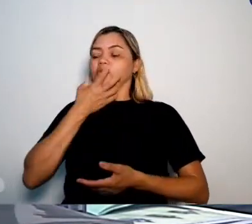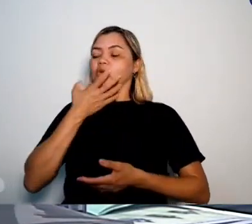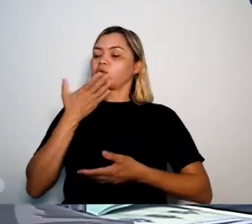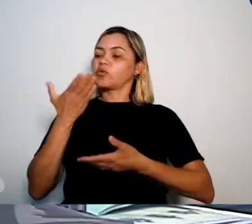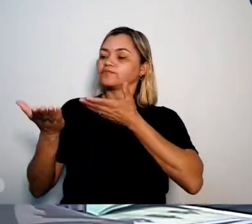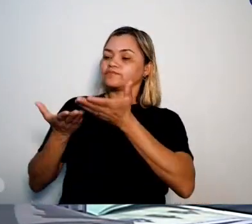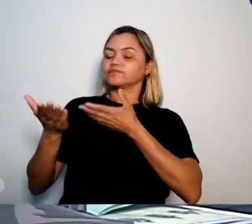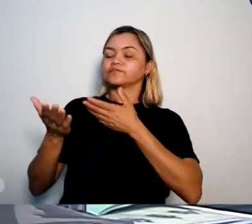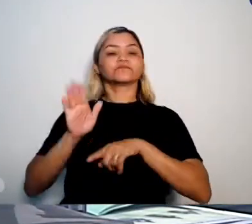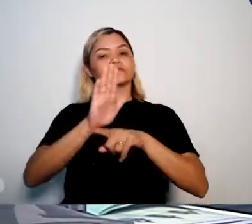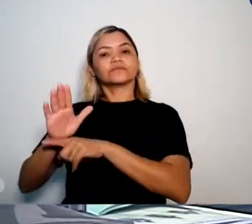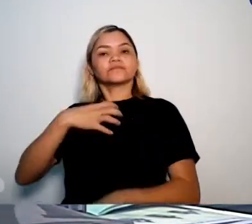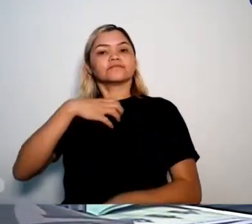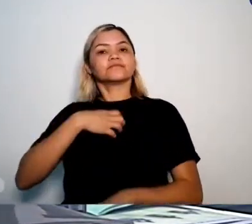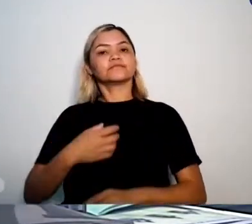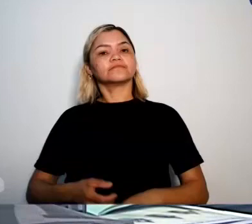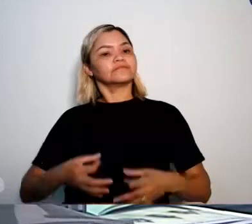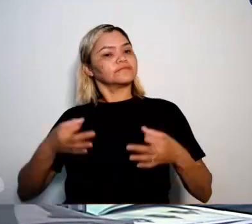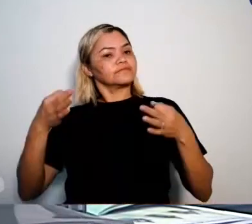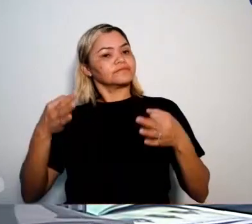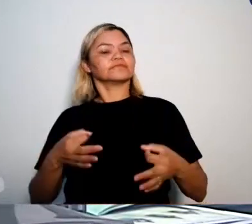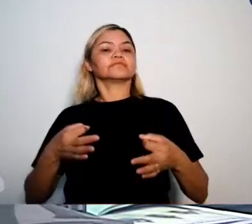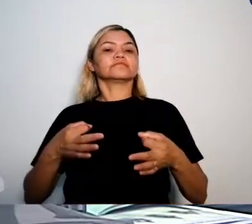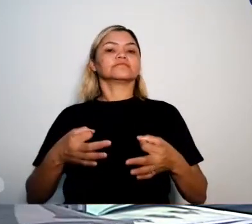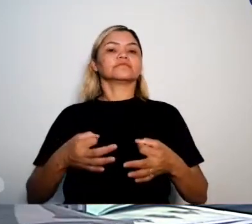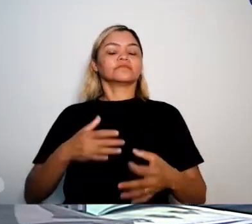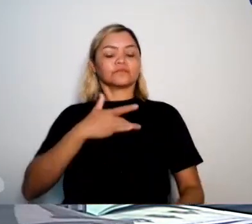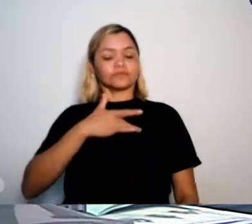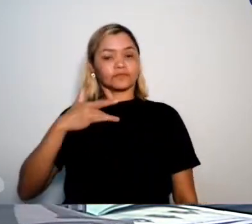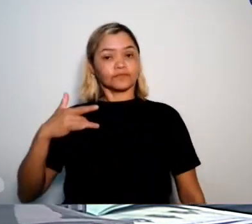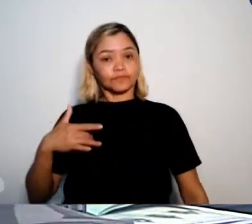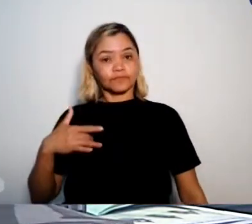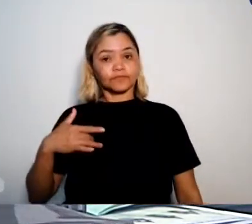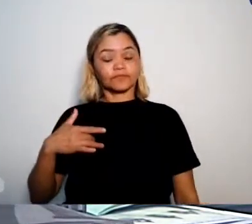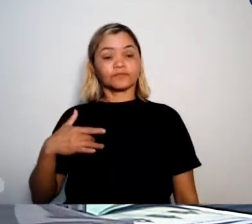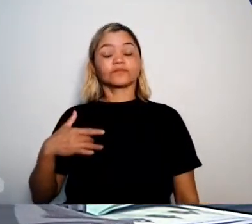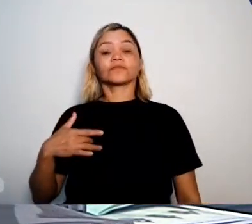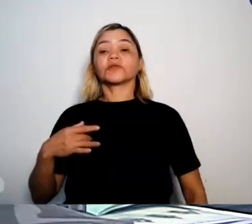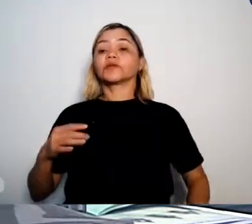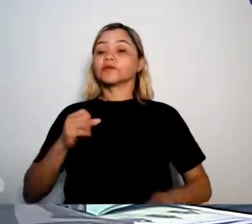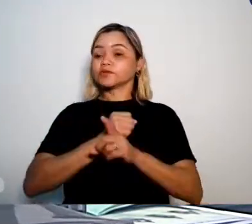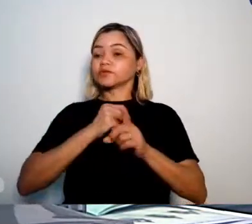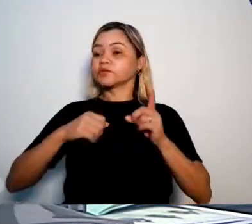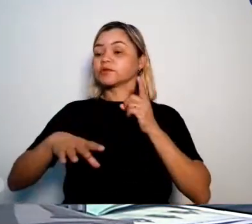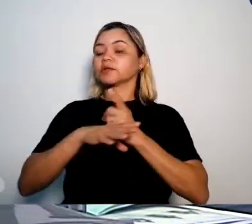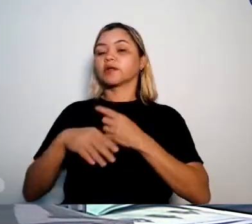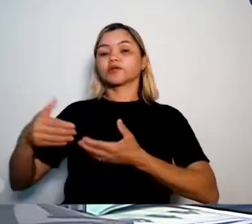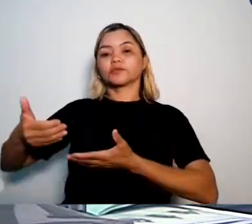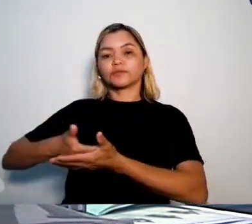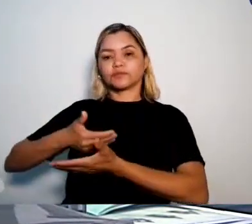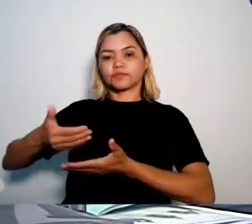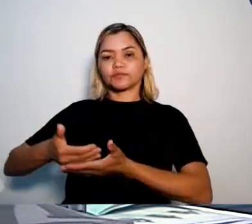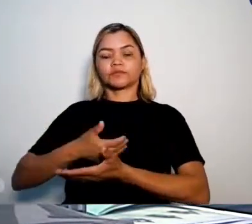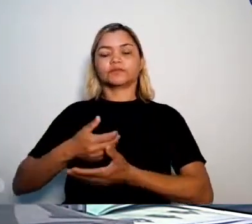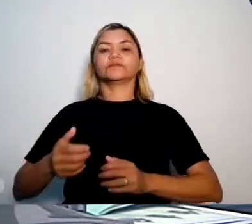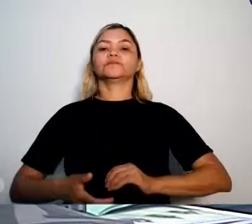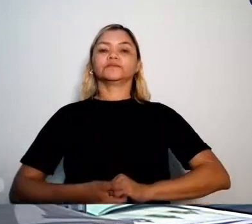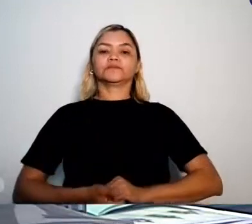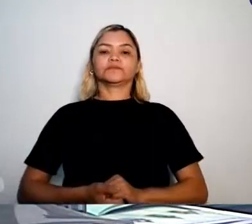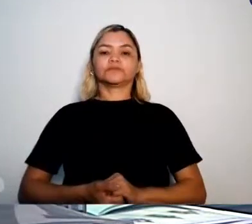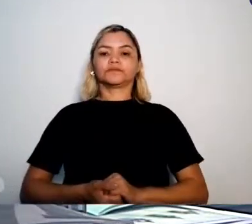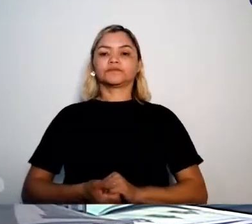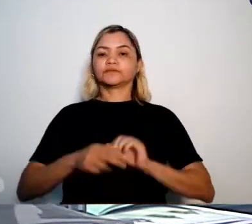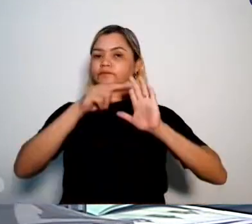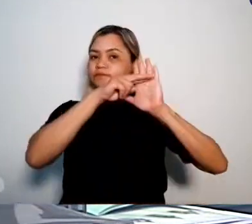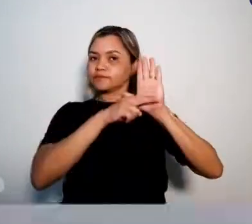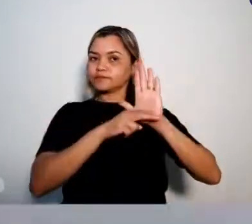de maneira efetiva pela saúde e bem-estar da sociedade botucatuense. Questão de ordem, senhor